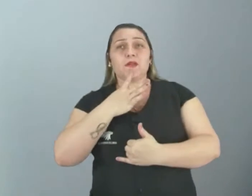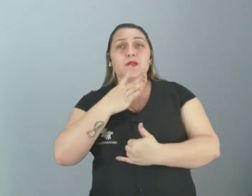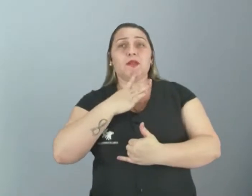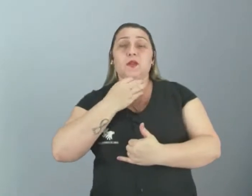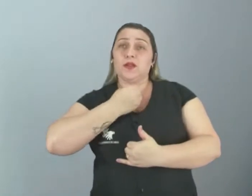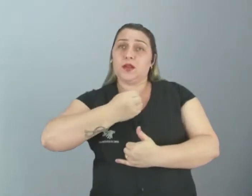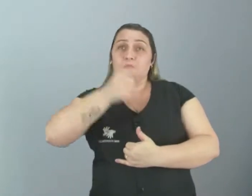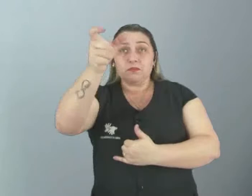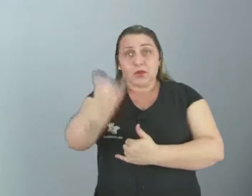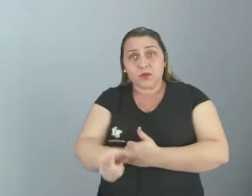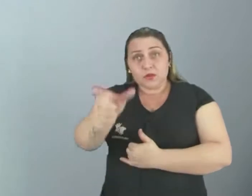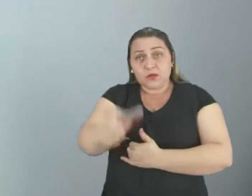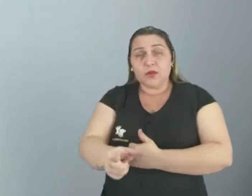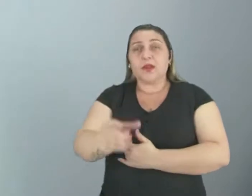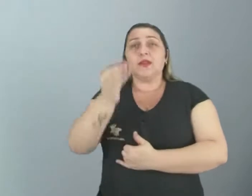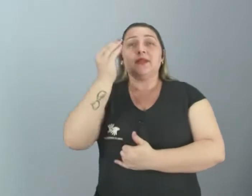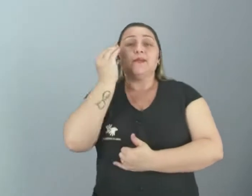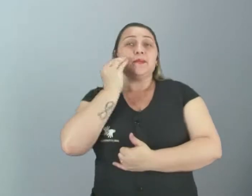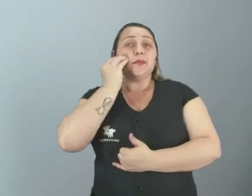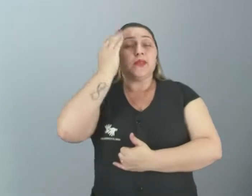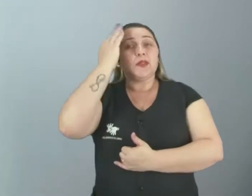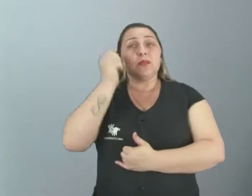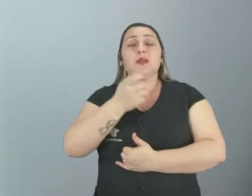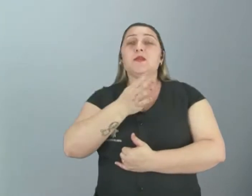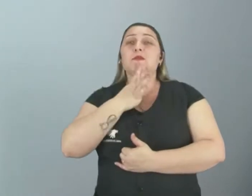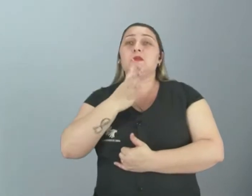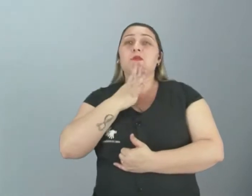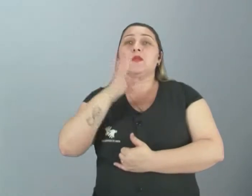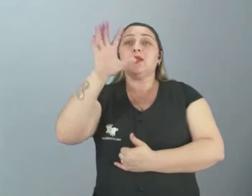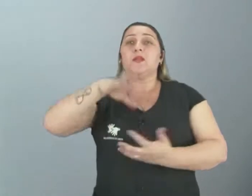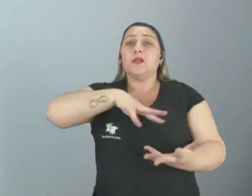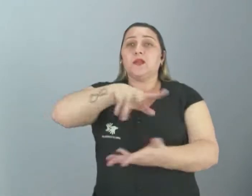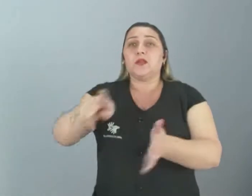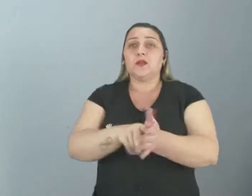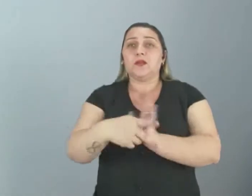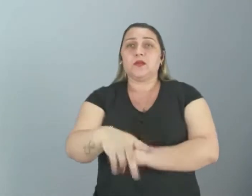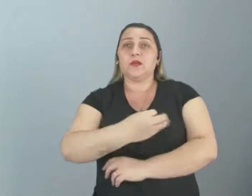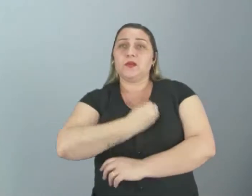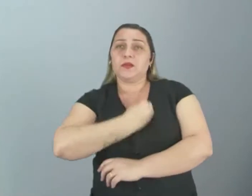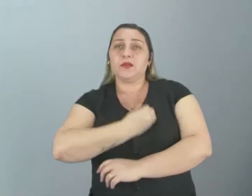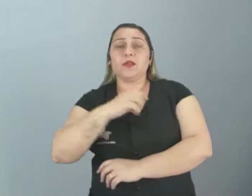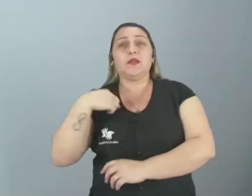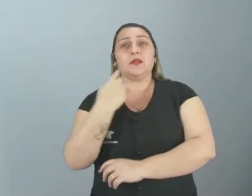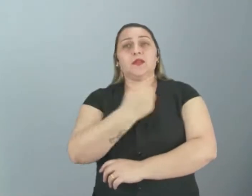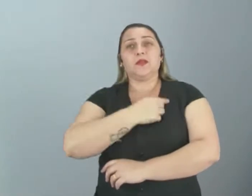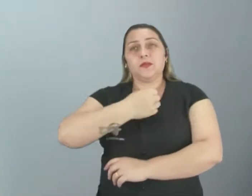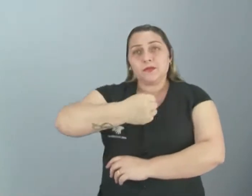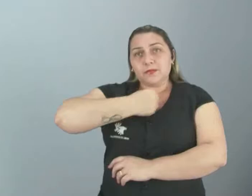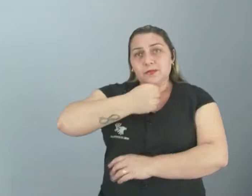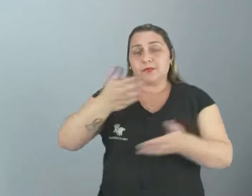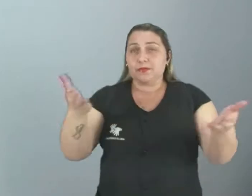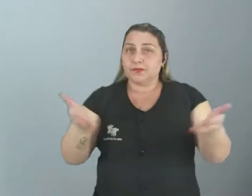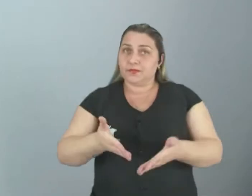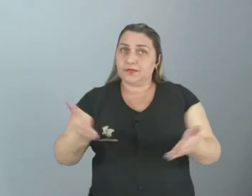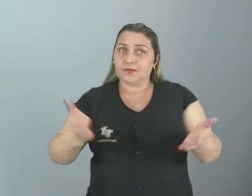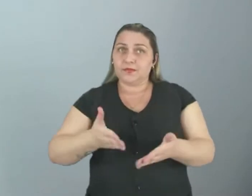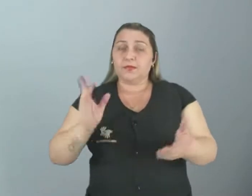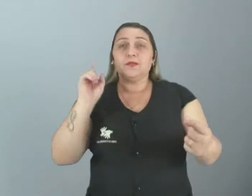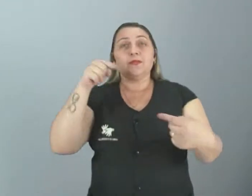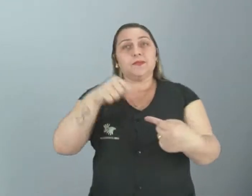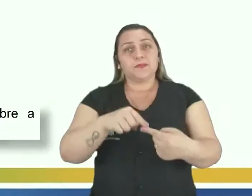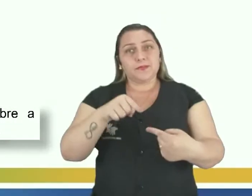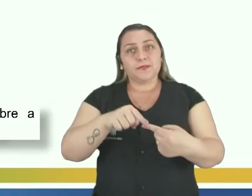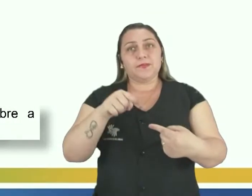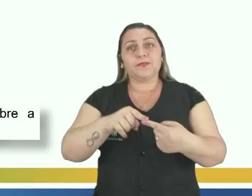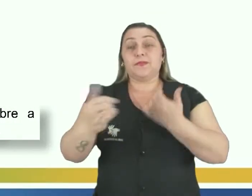sobre o entrevistado, tentar saber e conhecer um pouco do universo dele. A nossa entrevista de hoje, ela tem o